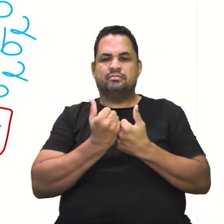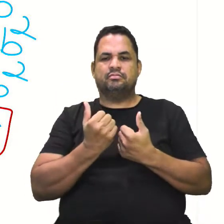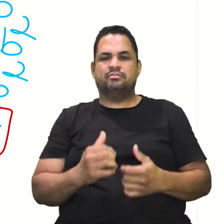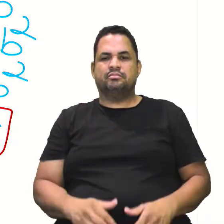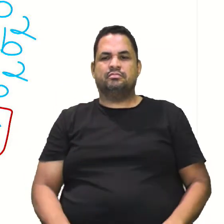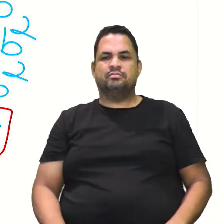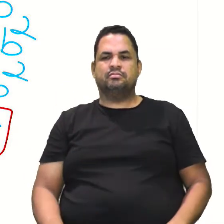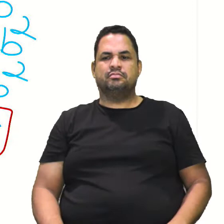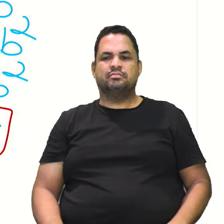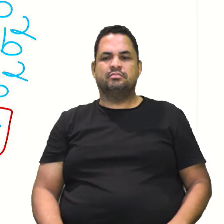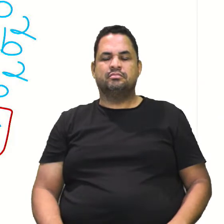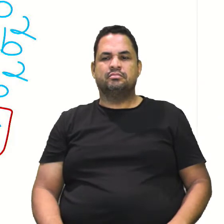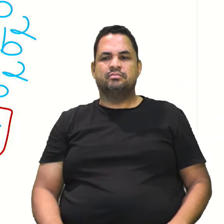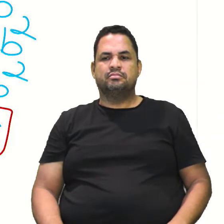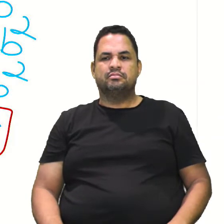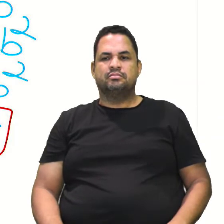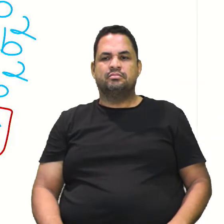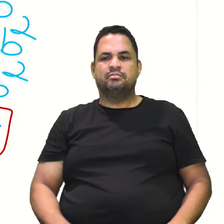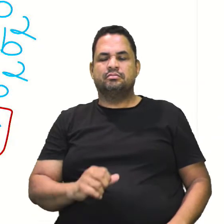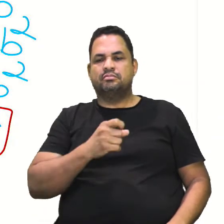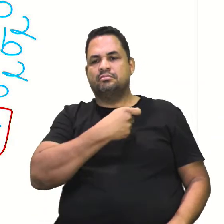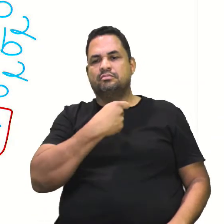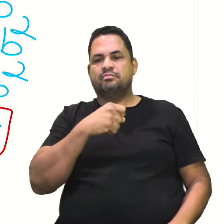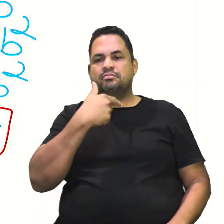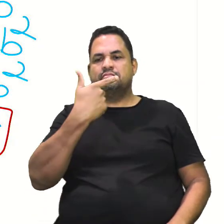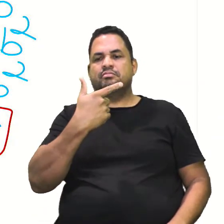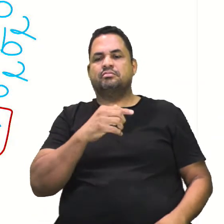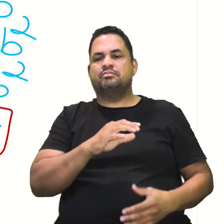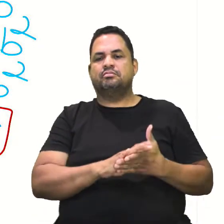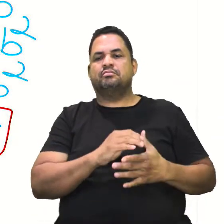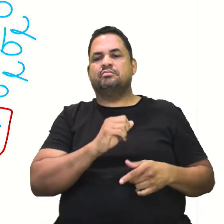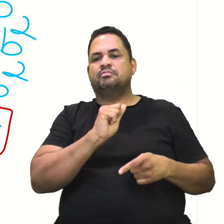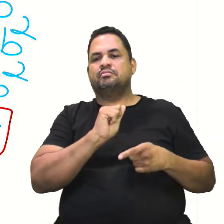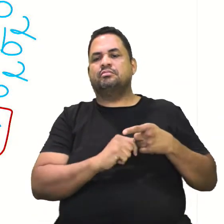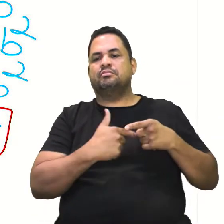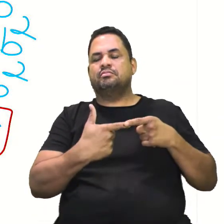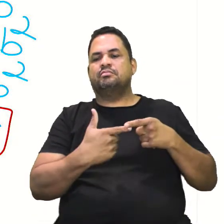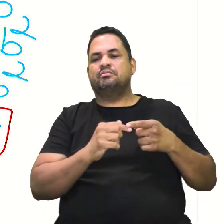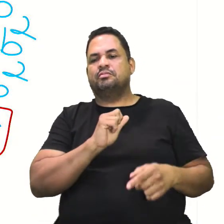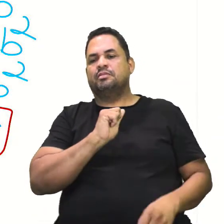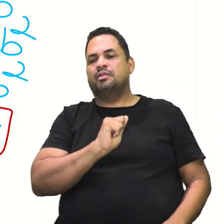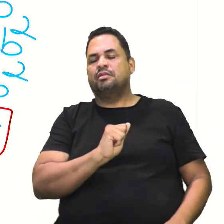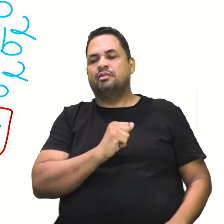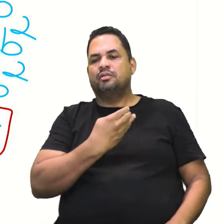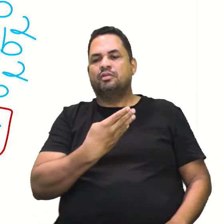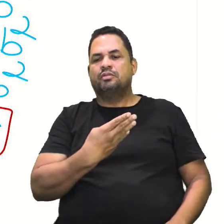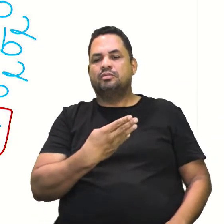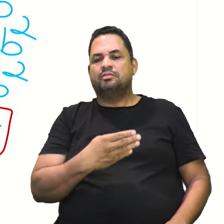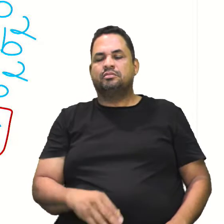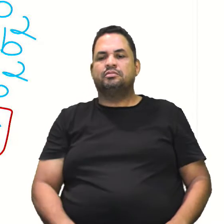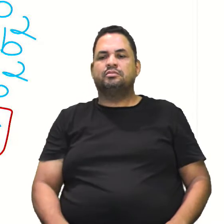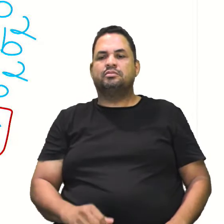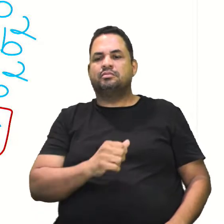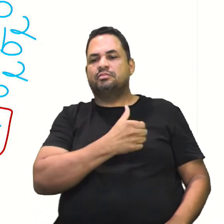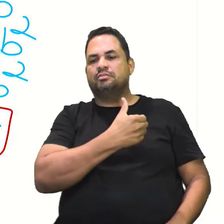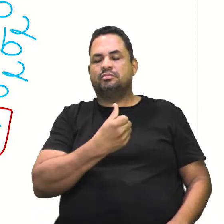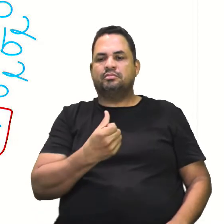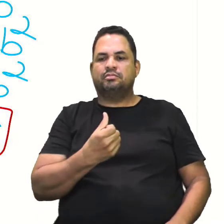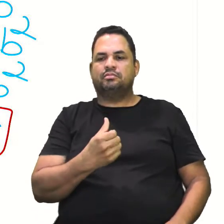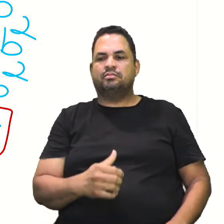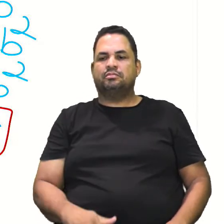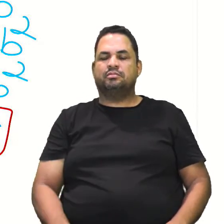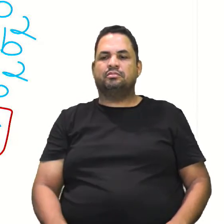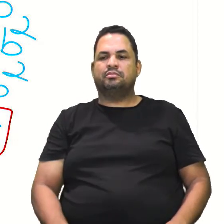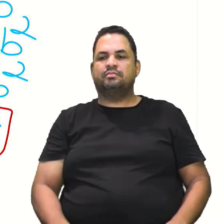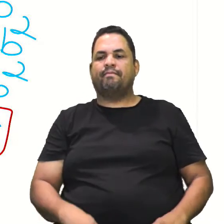agora? Vamos. Então vamos lá. X ao quadrado sobre A ao quadrado. Quem é A? 4 ao quadrado? 16. 16, já vamos